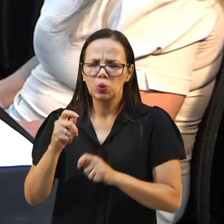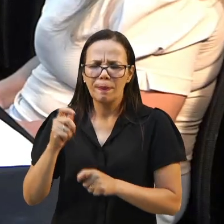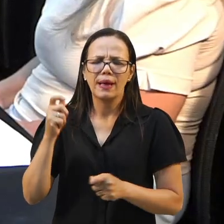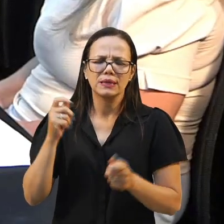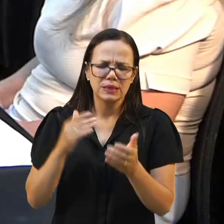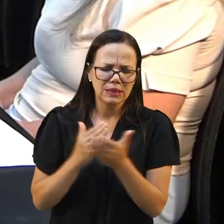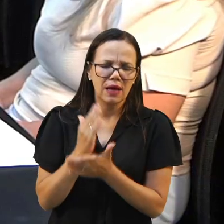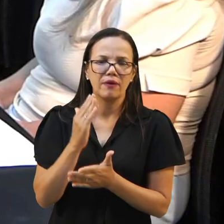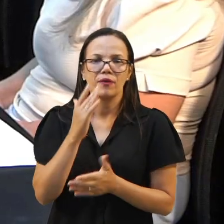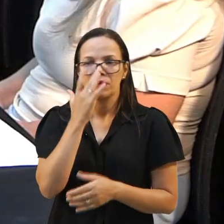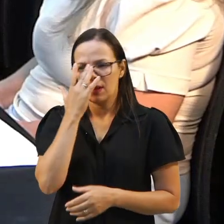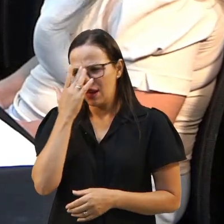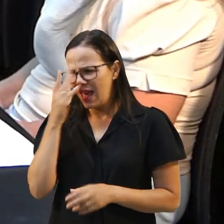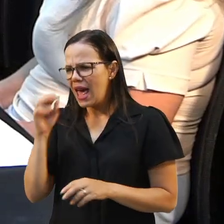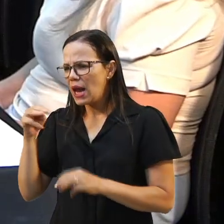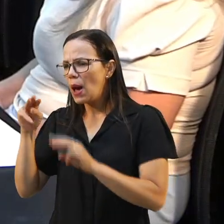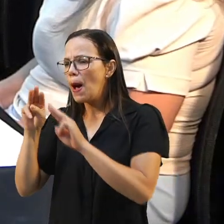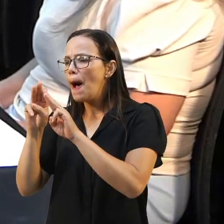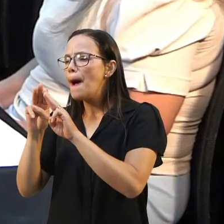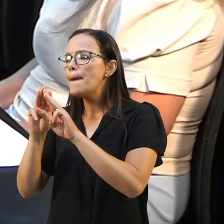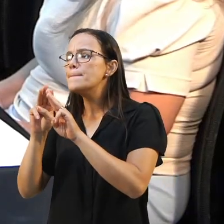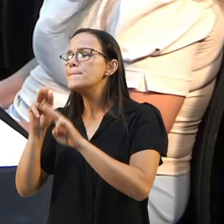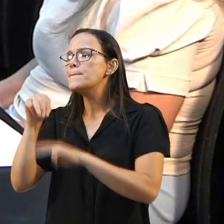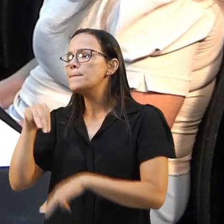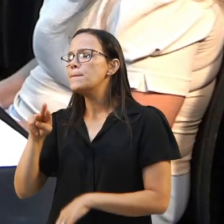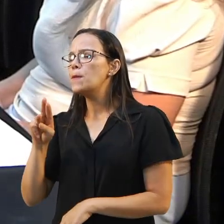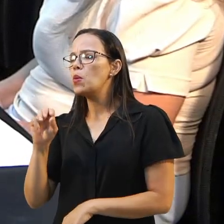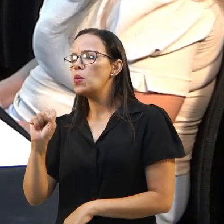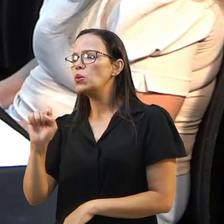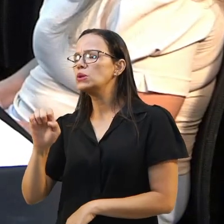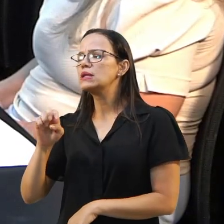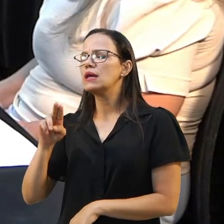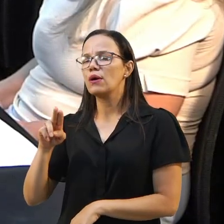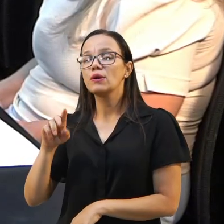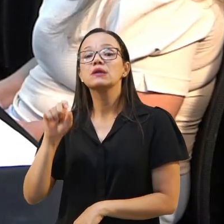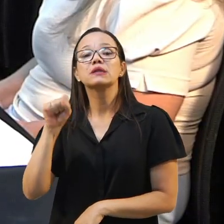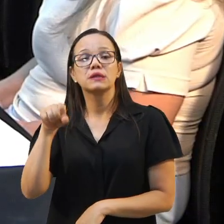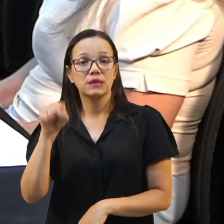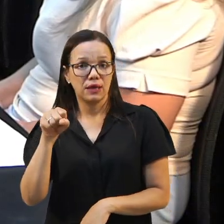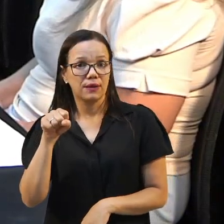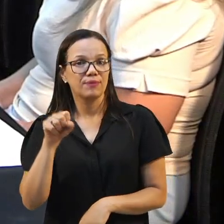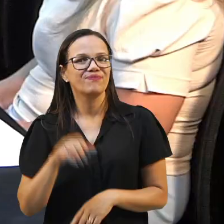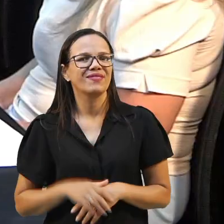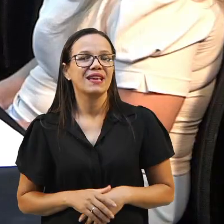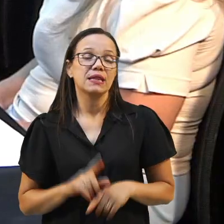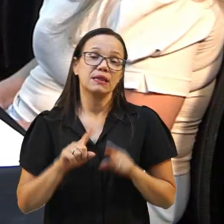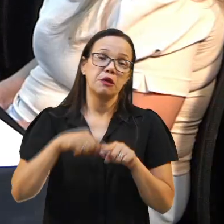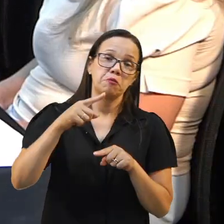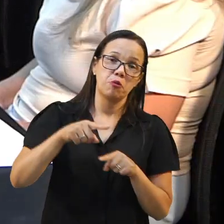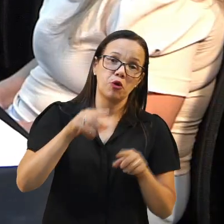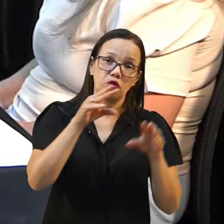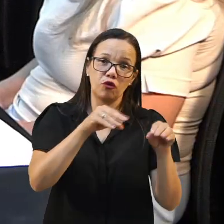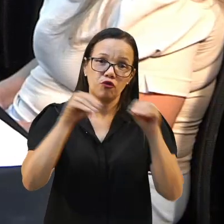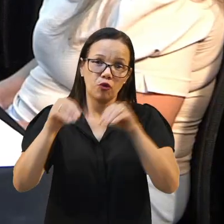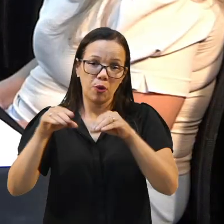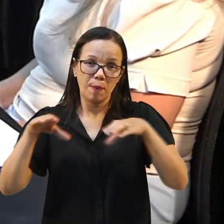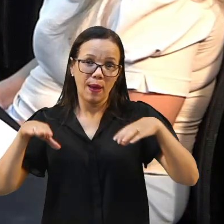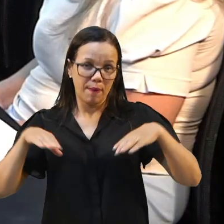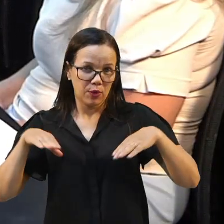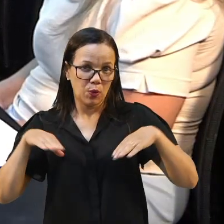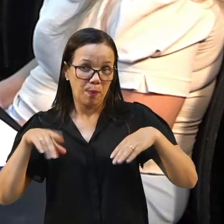Era? O museu? Museu. Era no museu, depois que foi para a Praça do Balvilela. Continua no museu e lá,